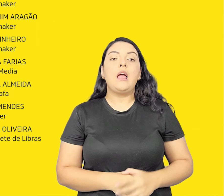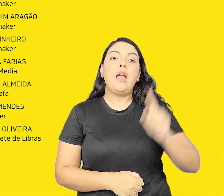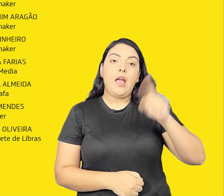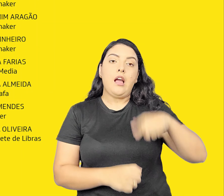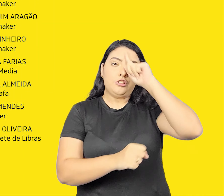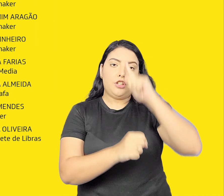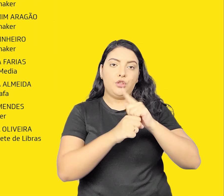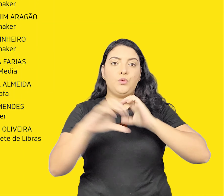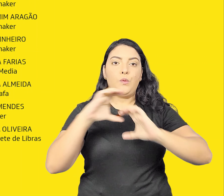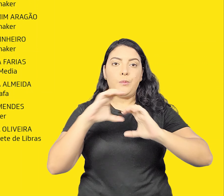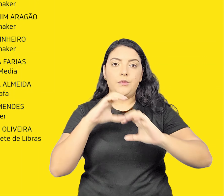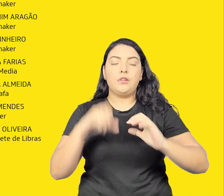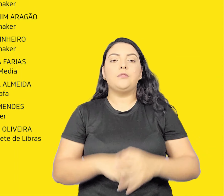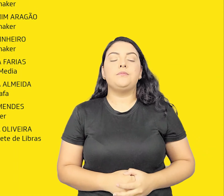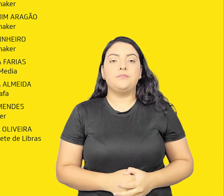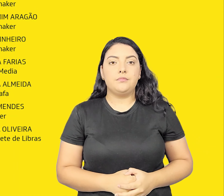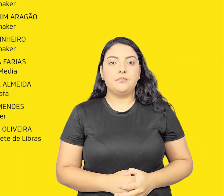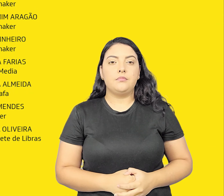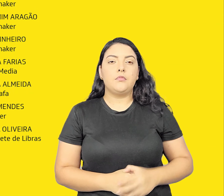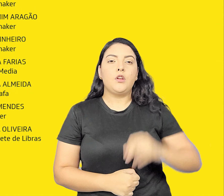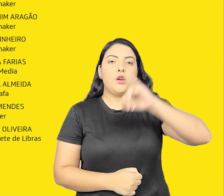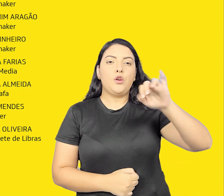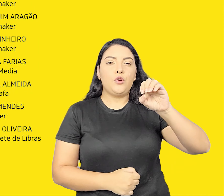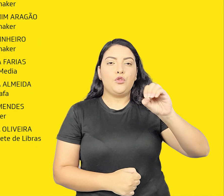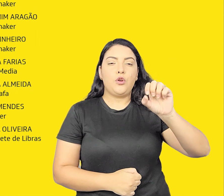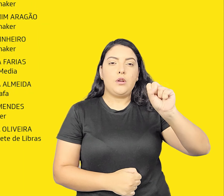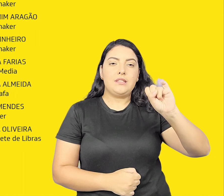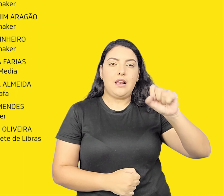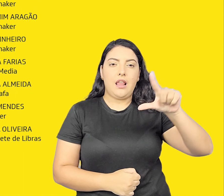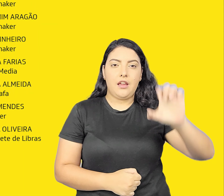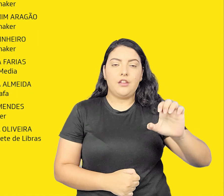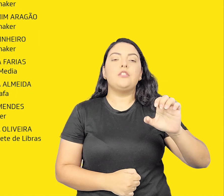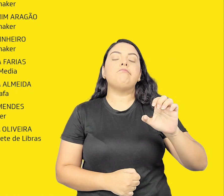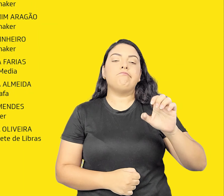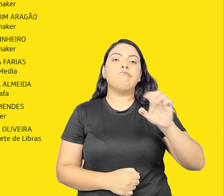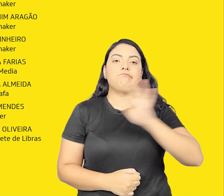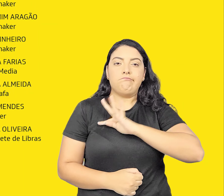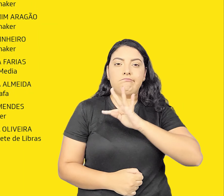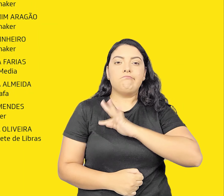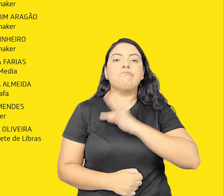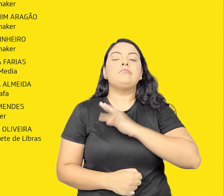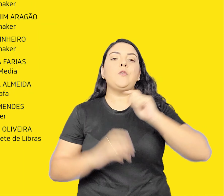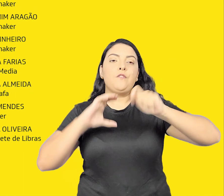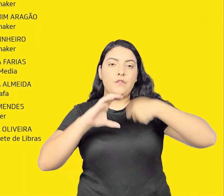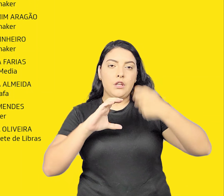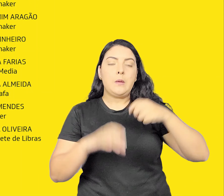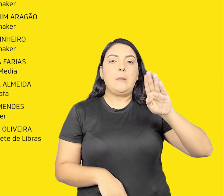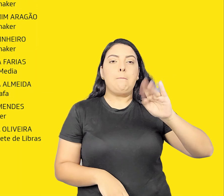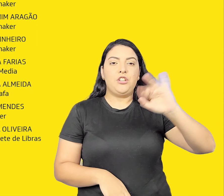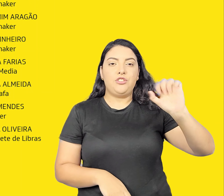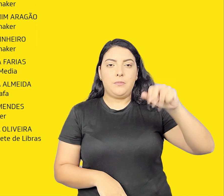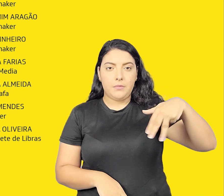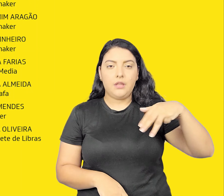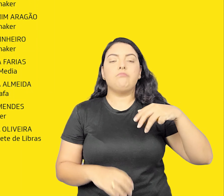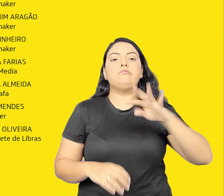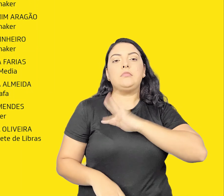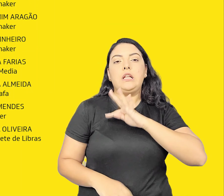Fernandes Brasil Gerente de Comunicação Josilene Bezerra Videomaker Benjamin Aragão